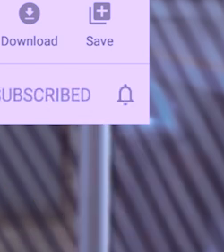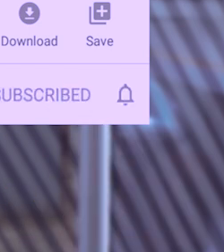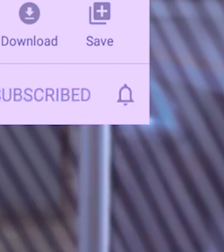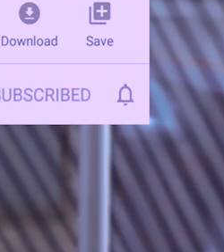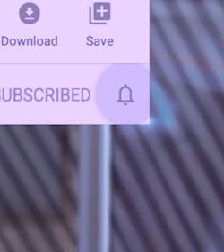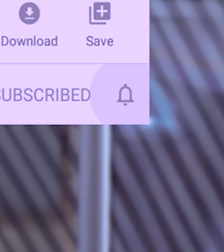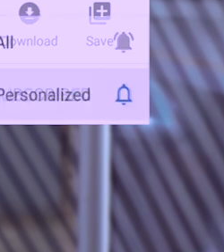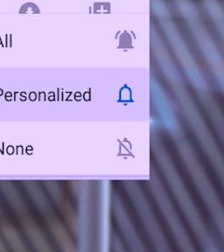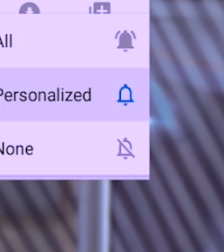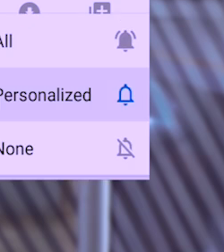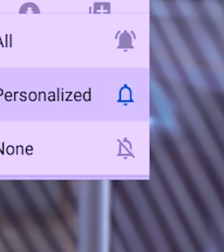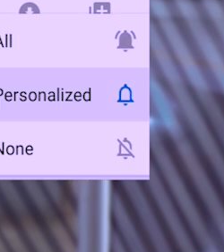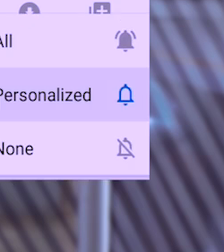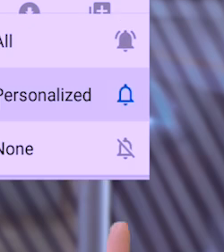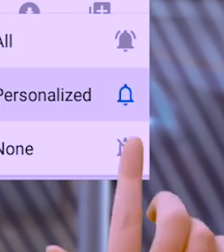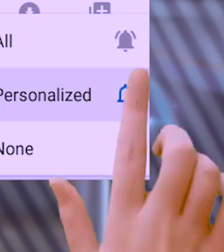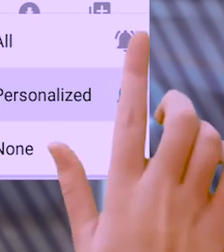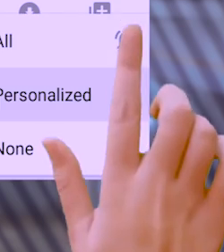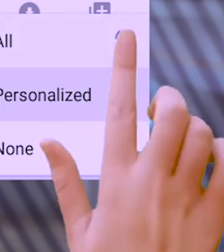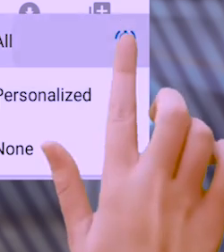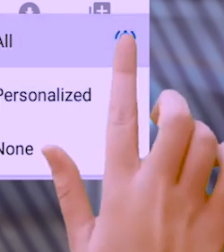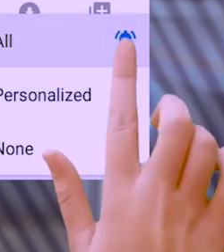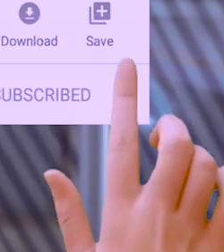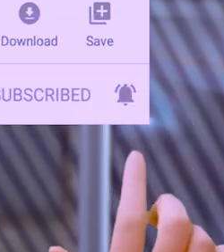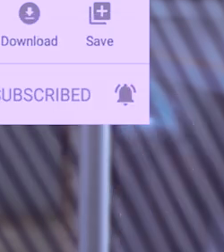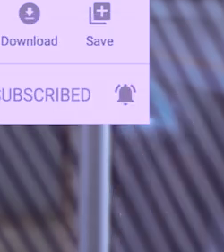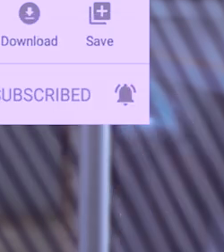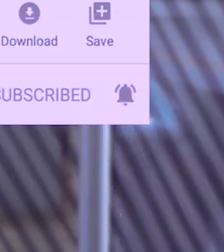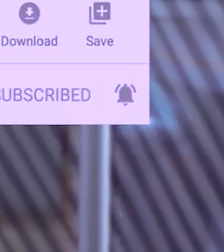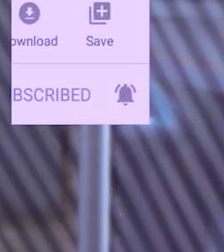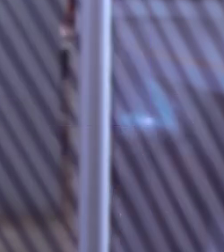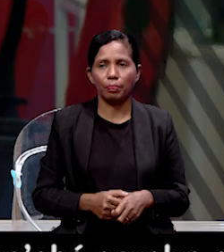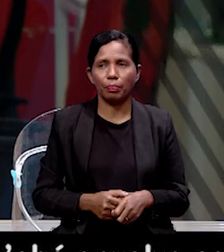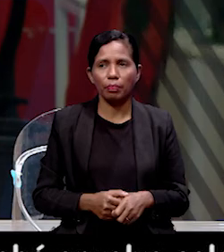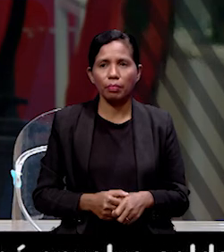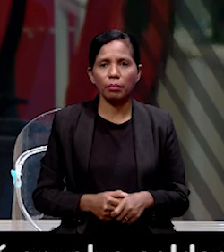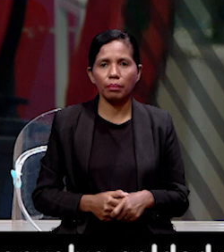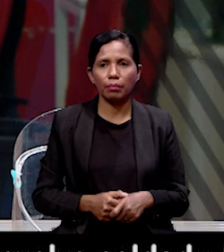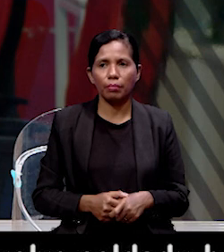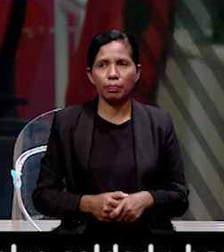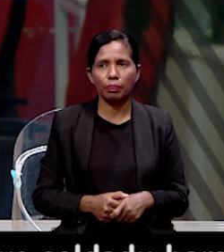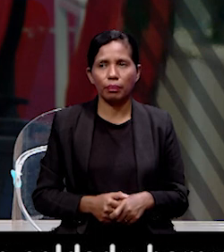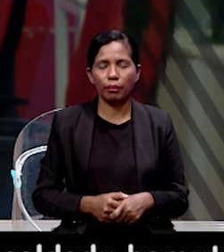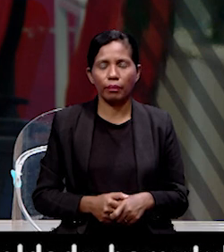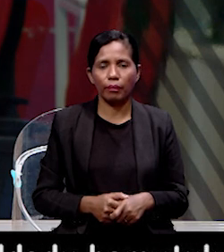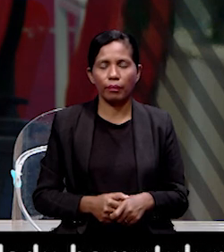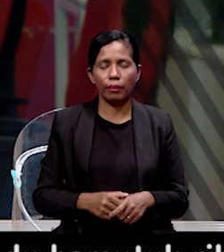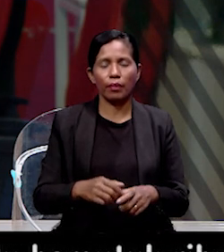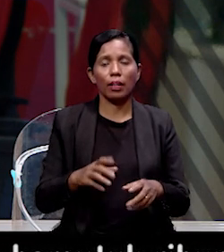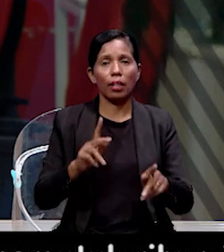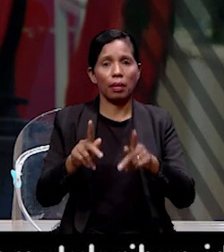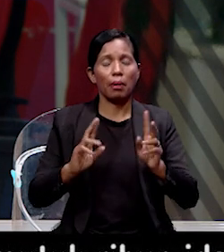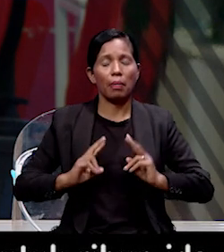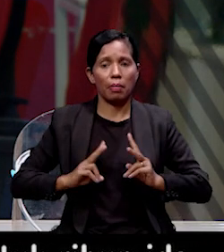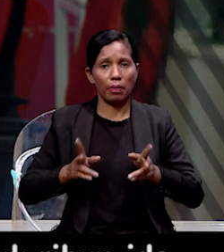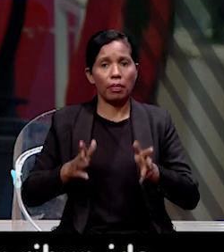no hanehan butang notificação atunune la bele la com informação fom husiami. Sodos Humberto Gonçalves, mate e